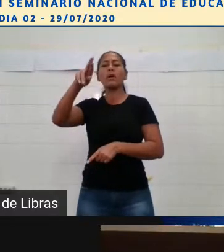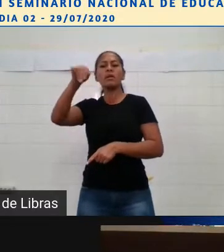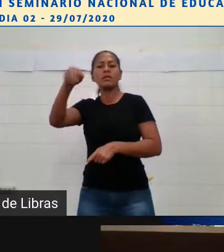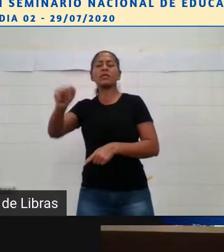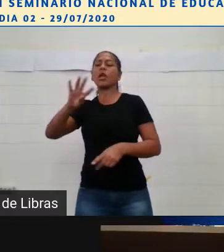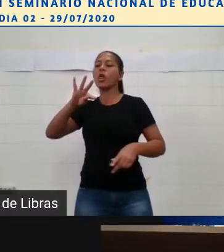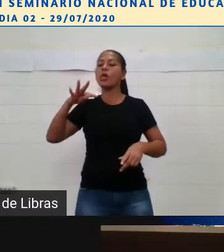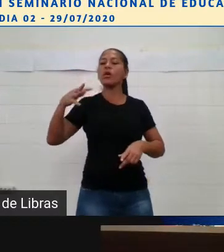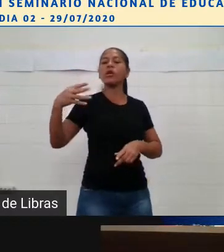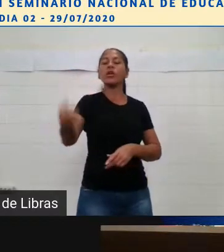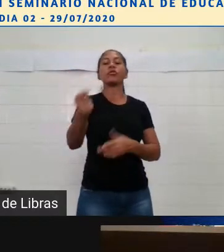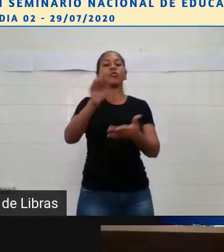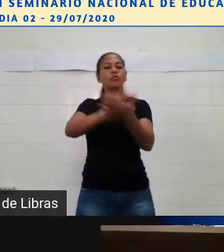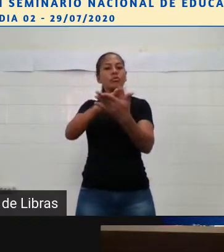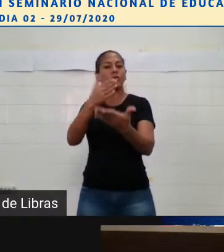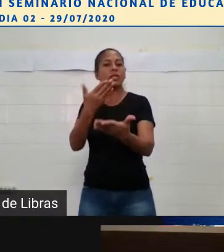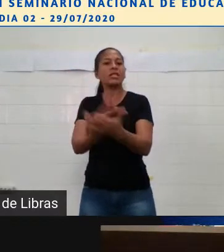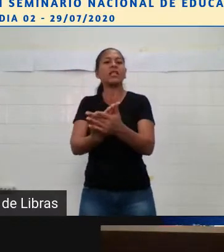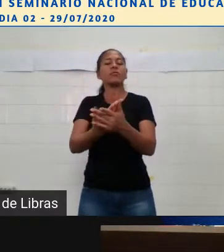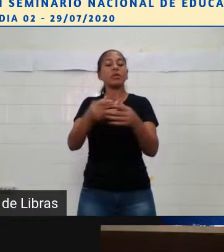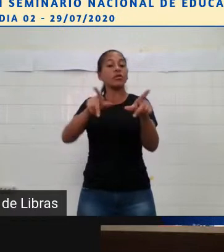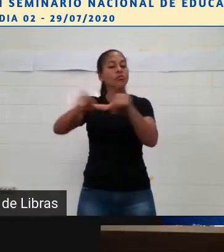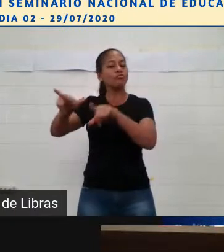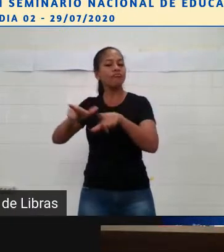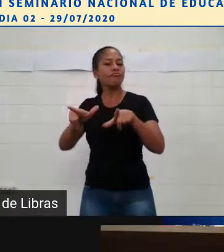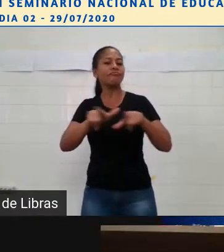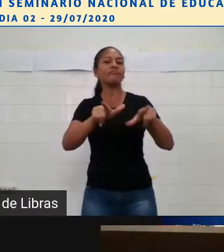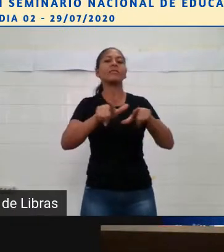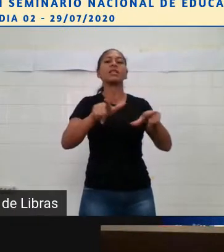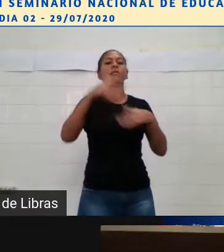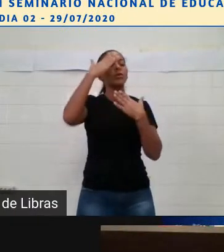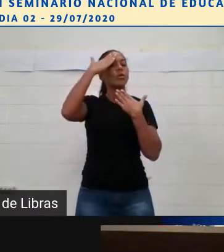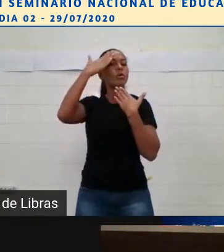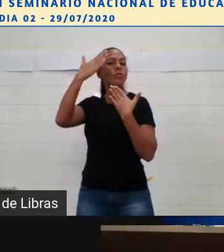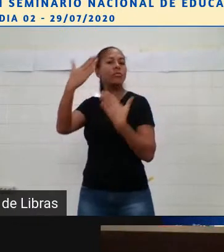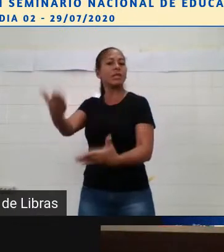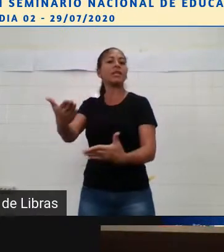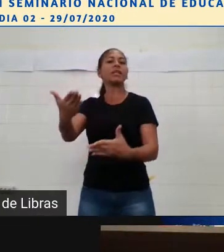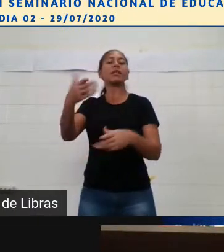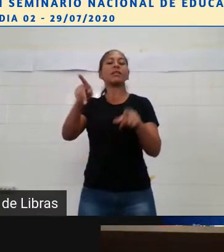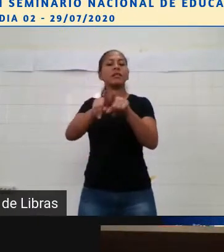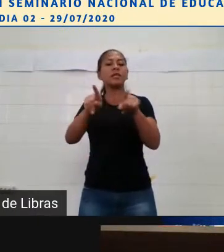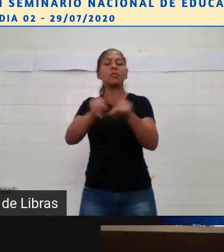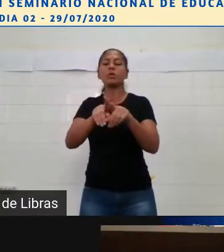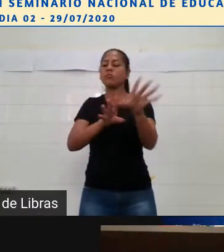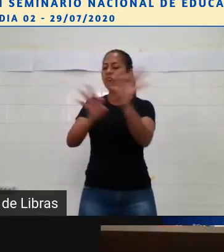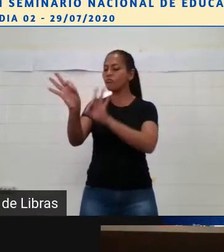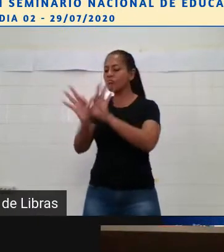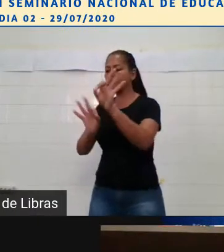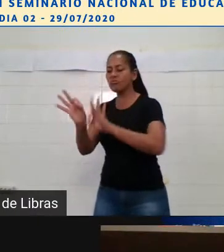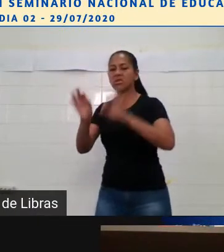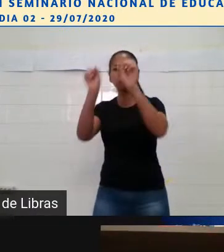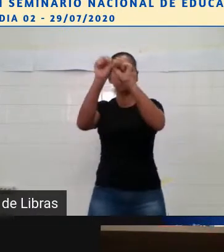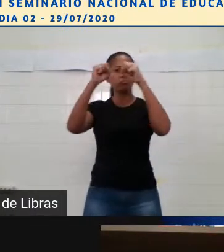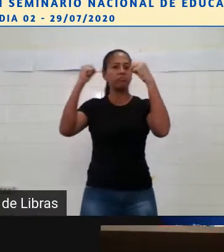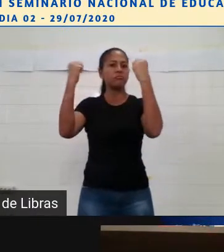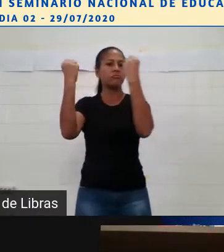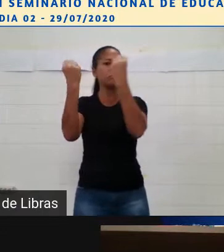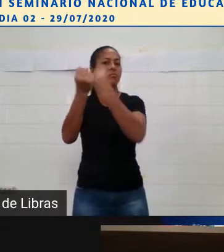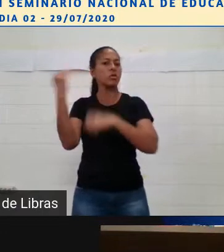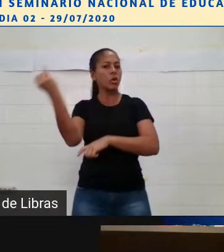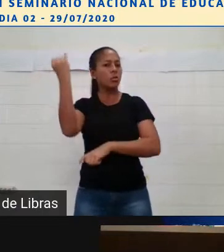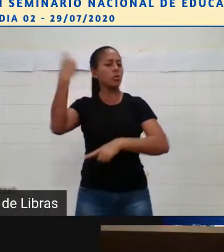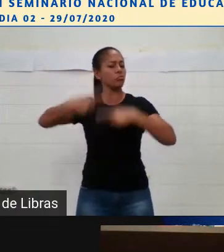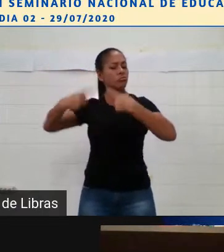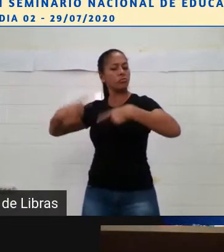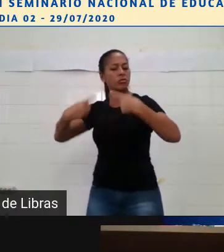intérpretes de Libras que estão trabalhando com vocês. Obrigada pela organização desse seminário, né, porque é um seminário importante. Discutir